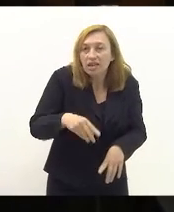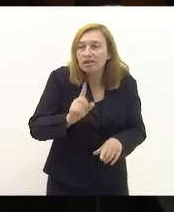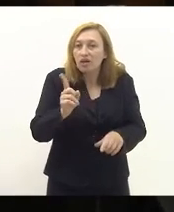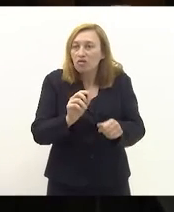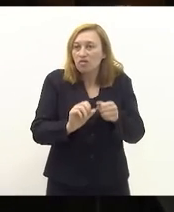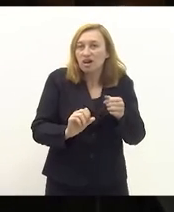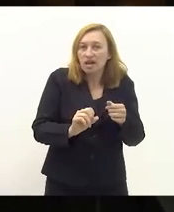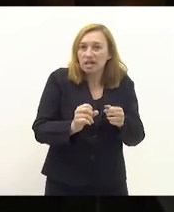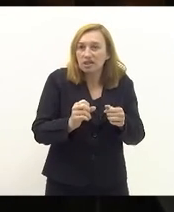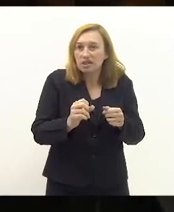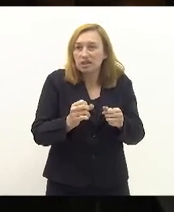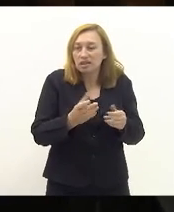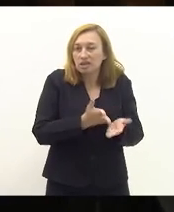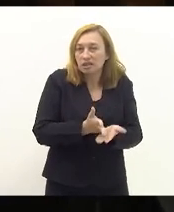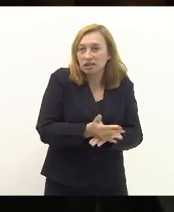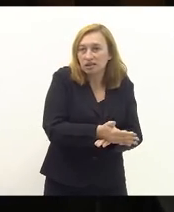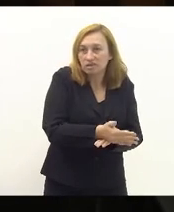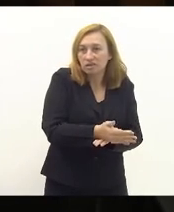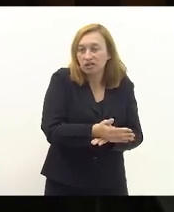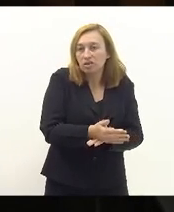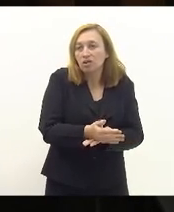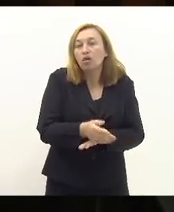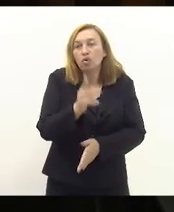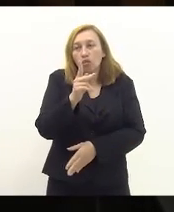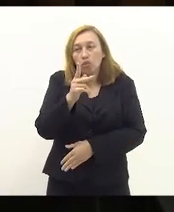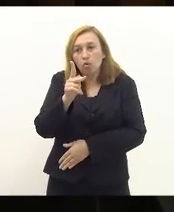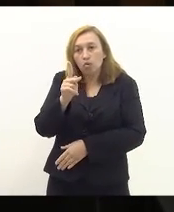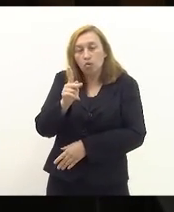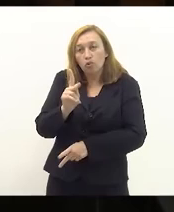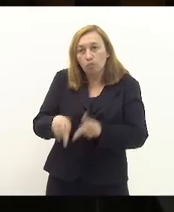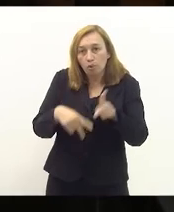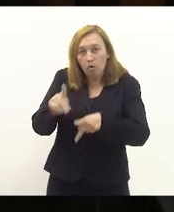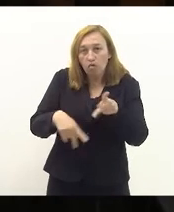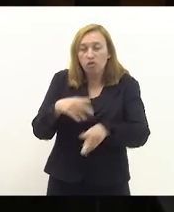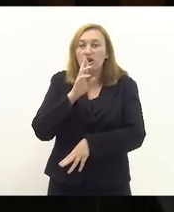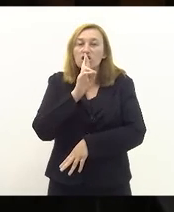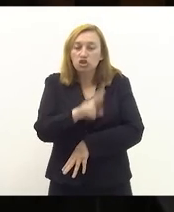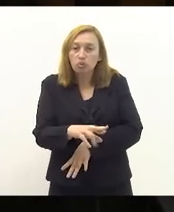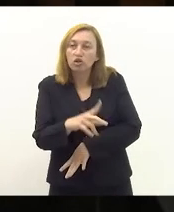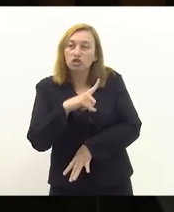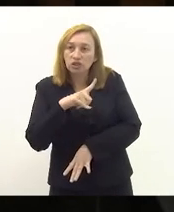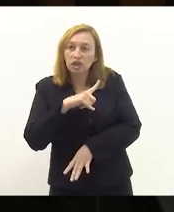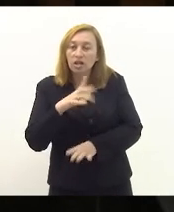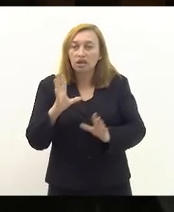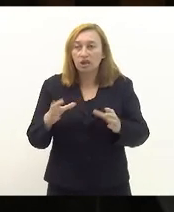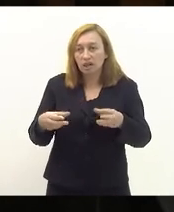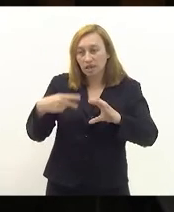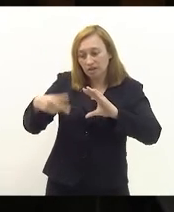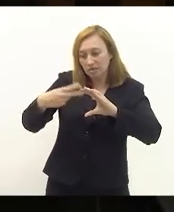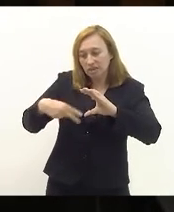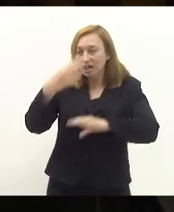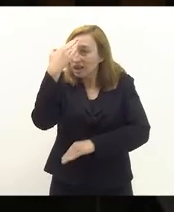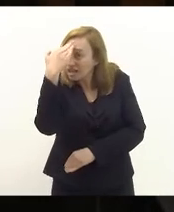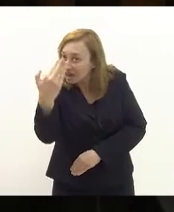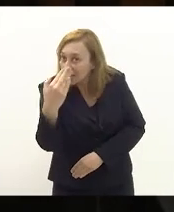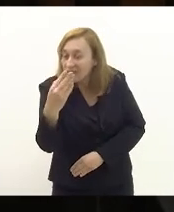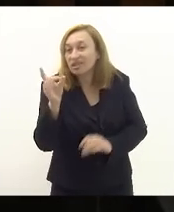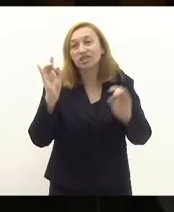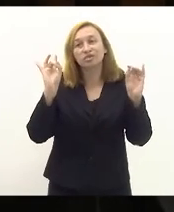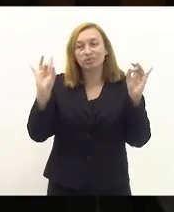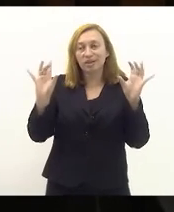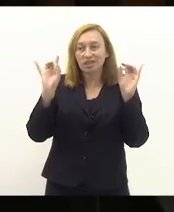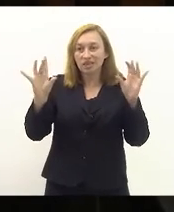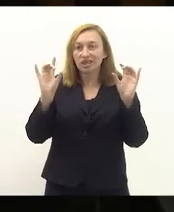vai para ostracismo o povo hoje dá resposta eu vou essa Câmara de Vereadores eu queria que fazer um agradecimento especial